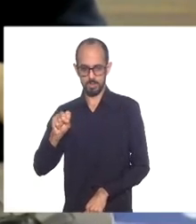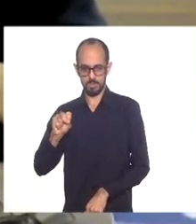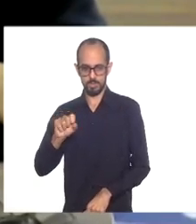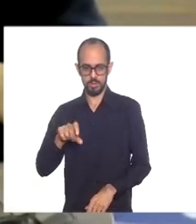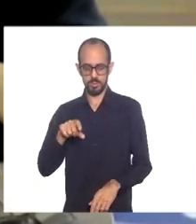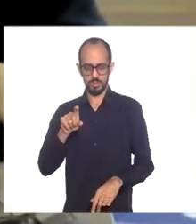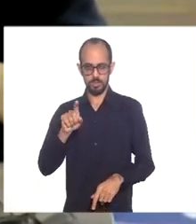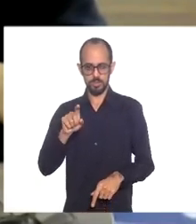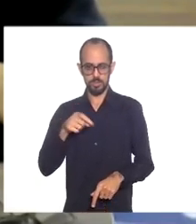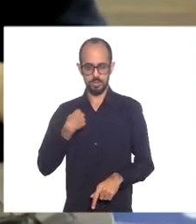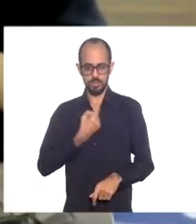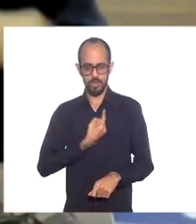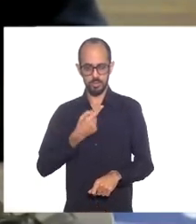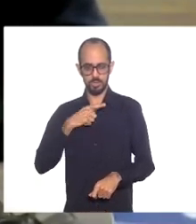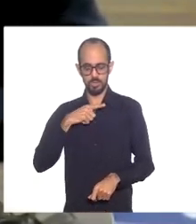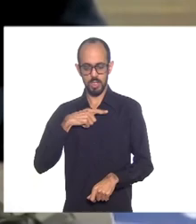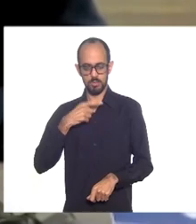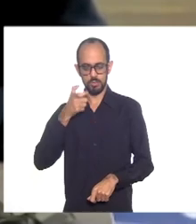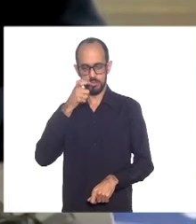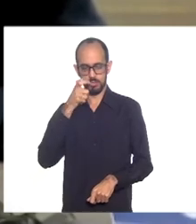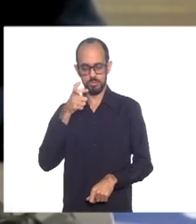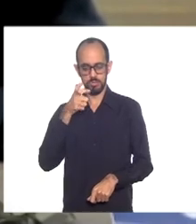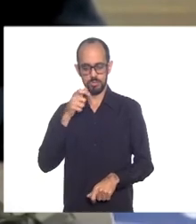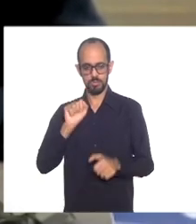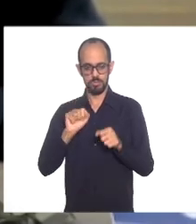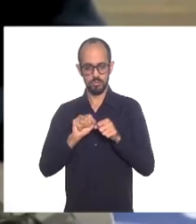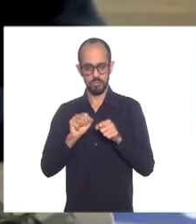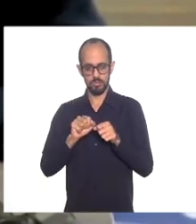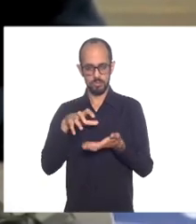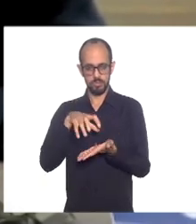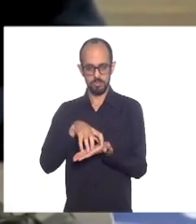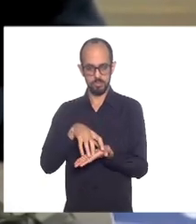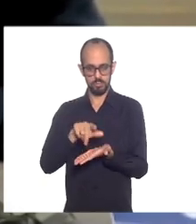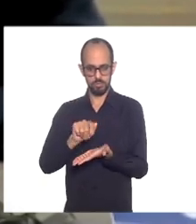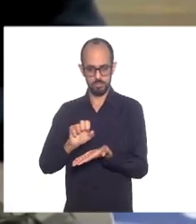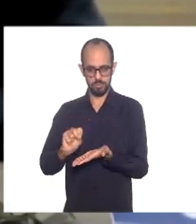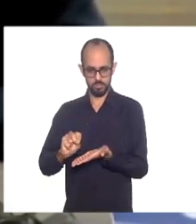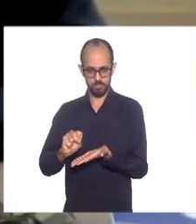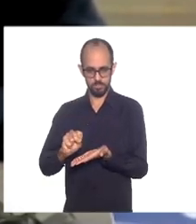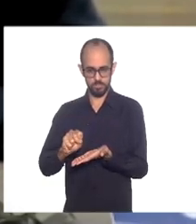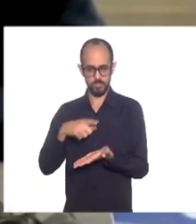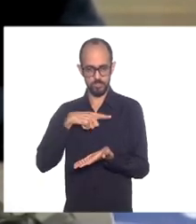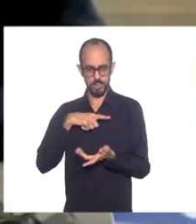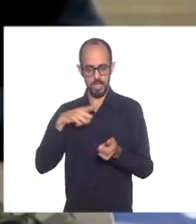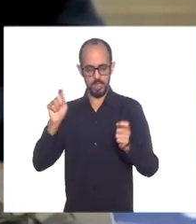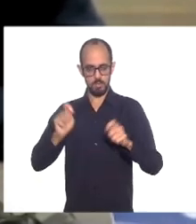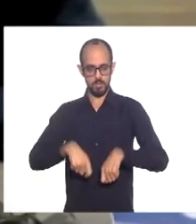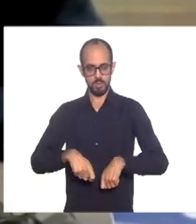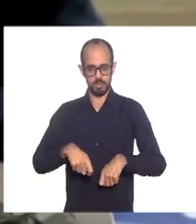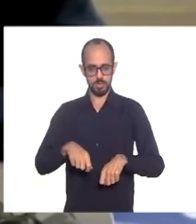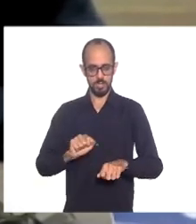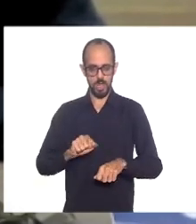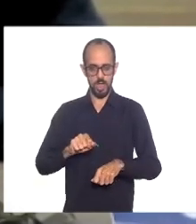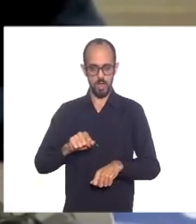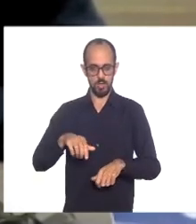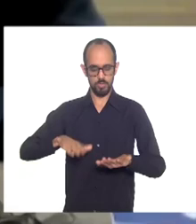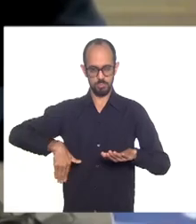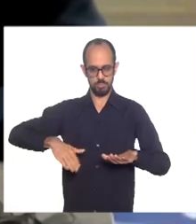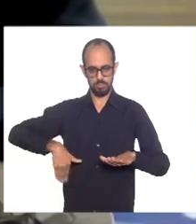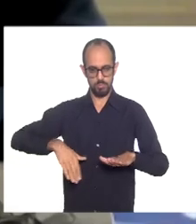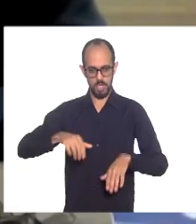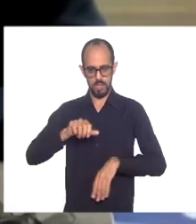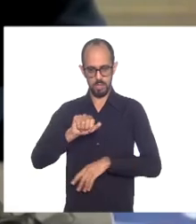Estamos pretendendo fazer essa coisa da uma unidade do gás, porque tem ali o potencial da siderurgia do Atlântico, tem um